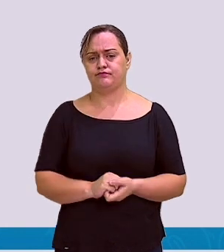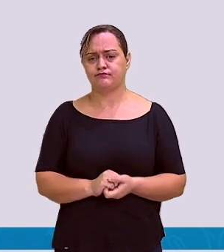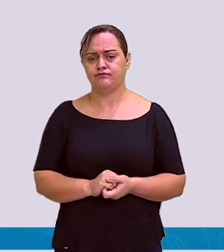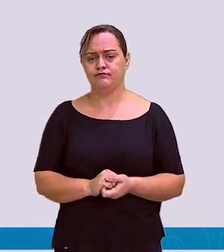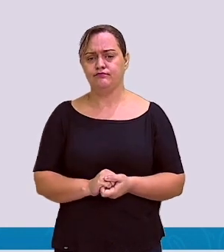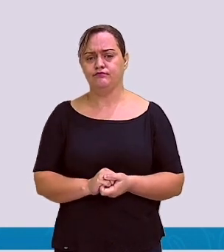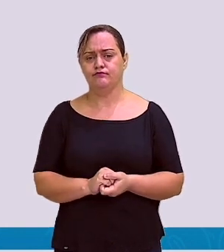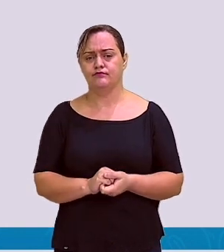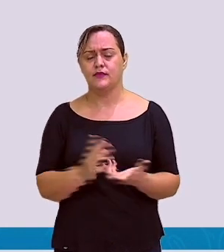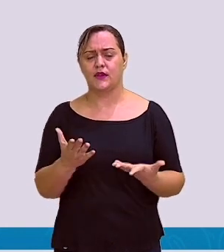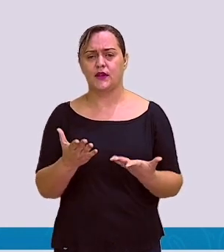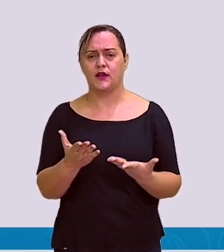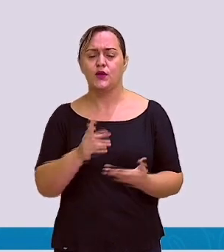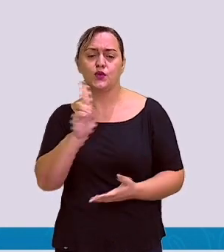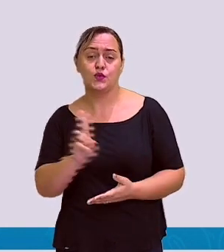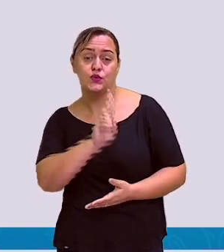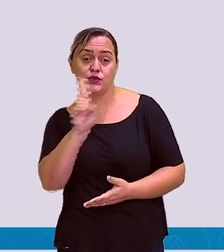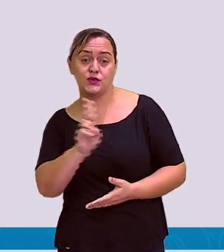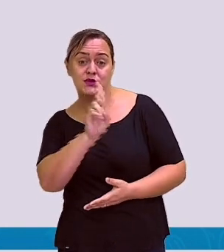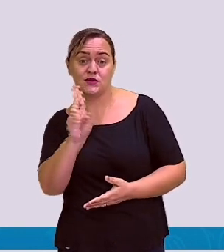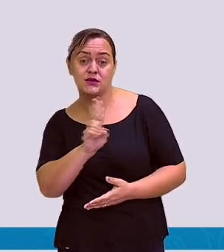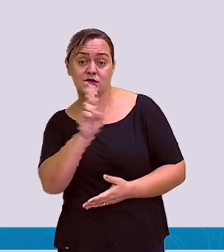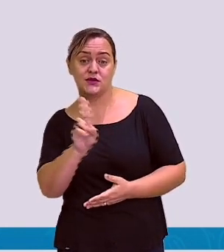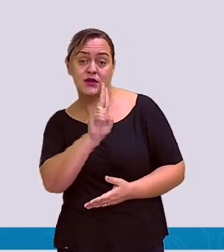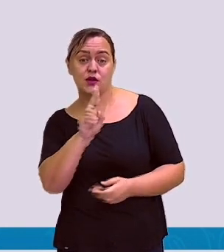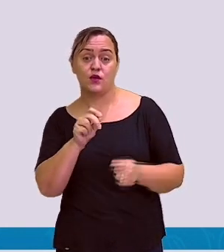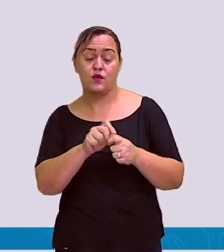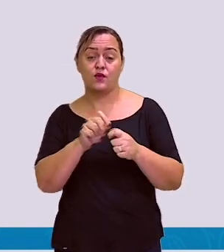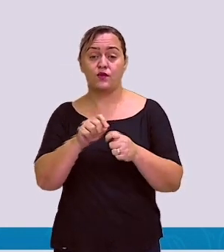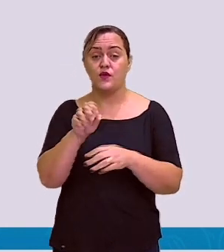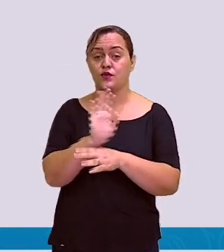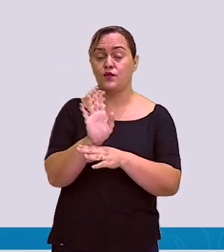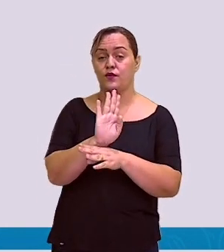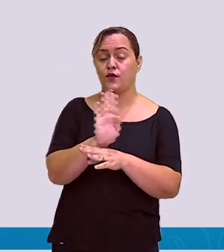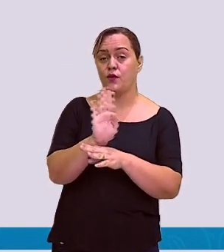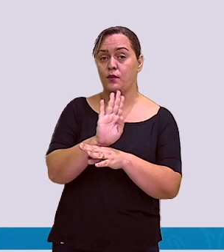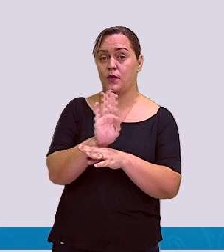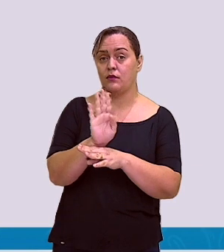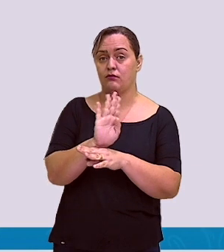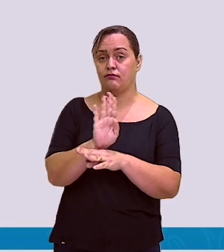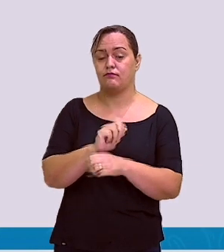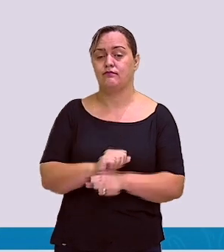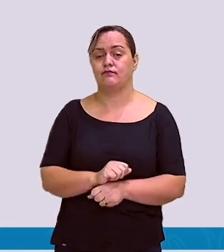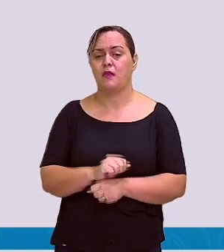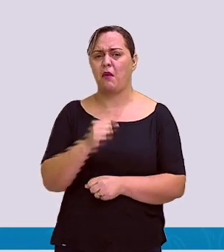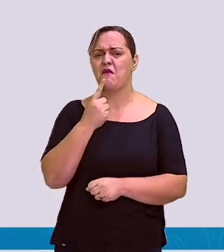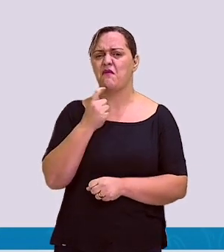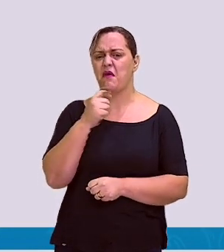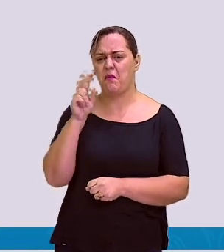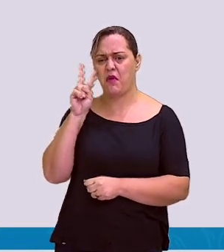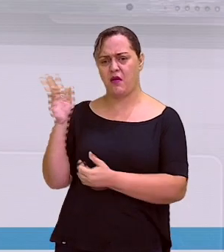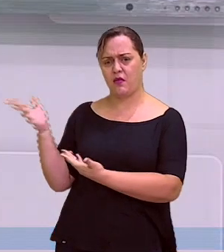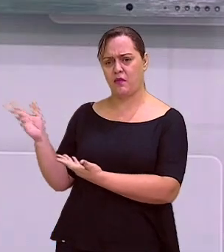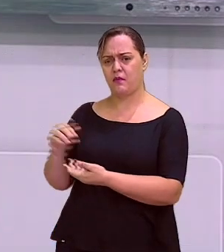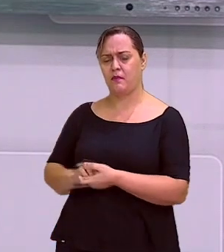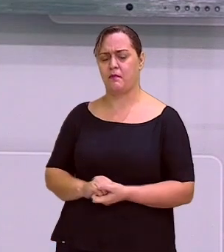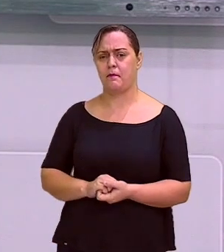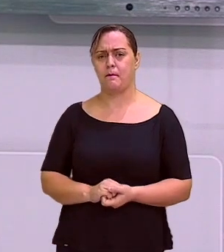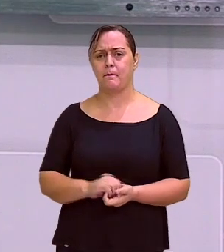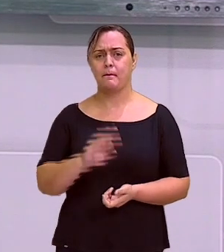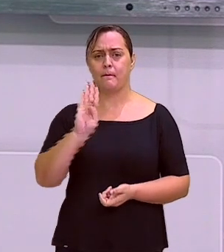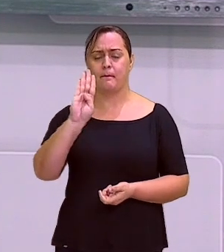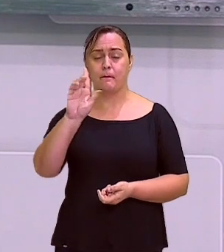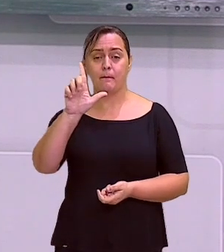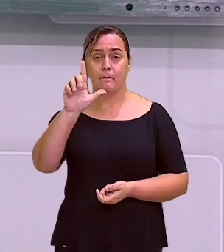desenvolveu obras como Black Maria, que é considerado o primeiro filme existente. Olha, esse